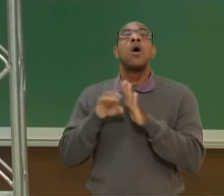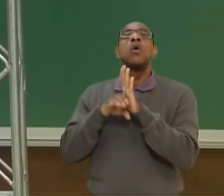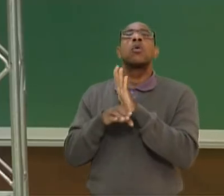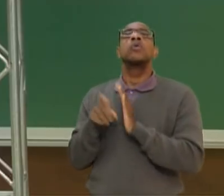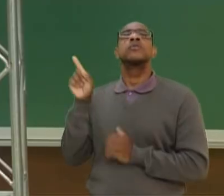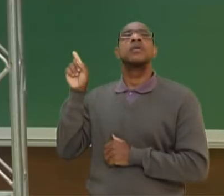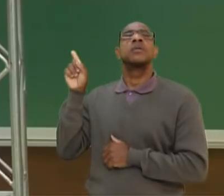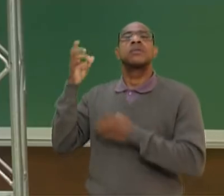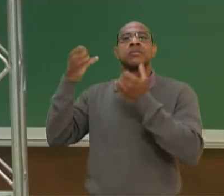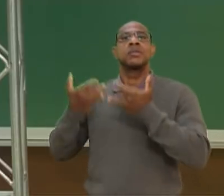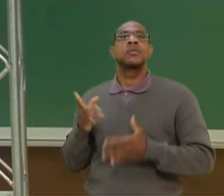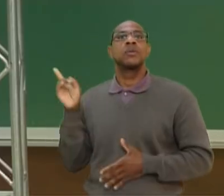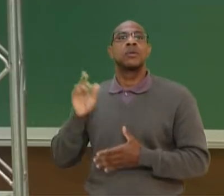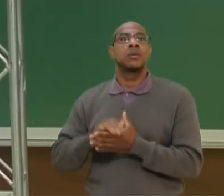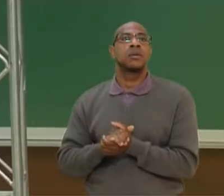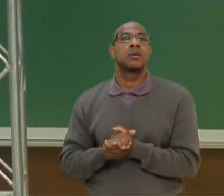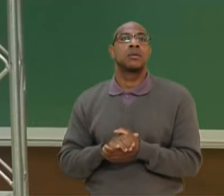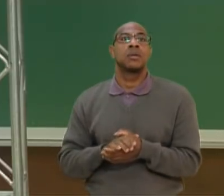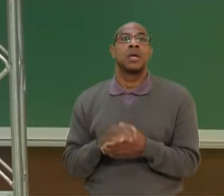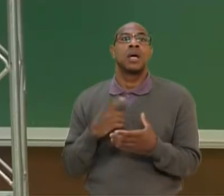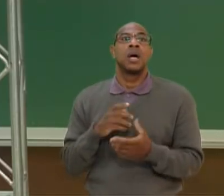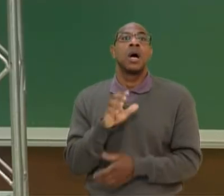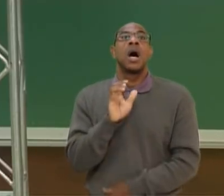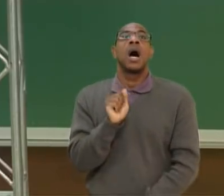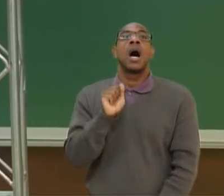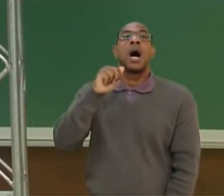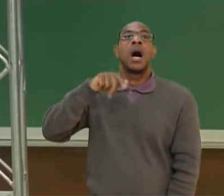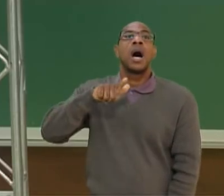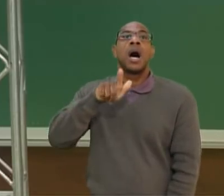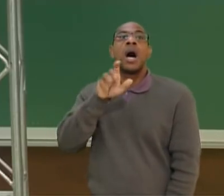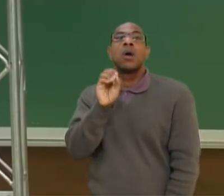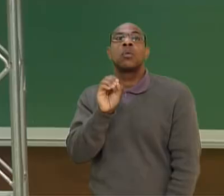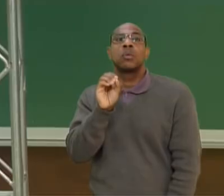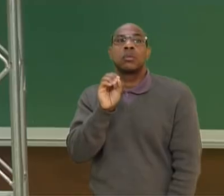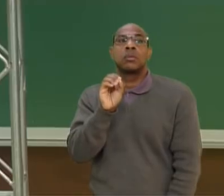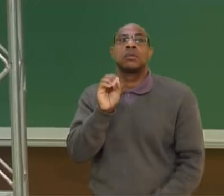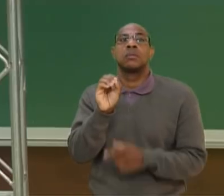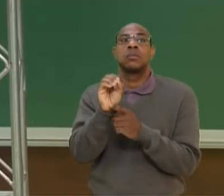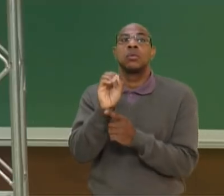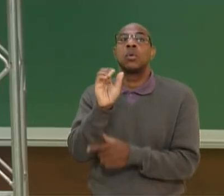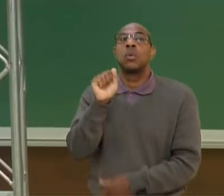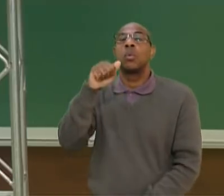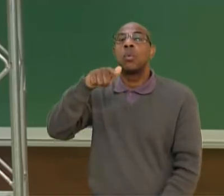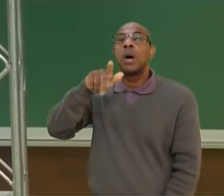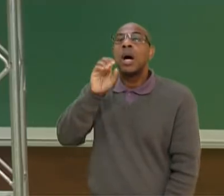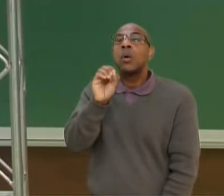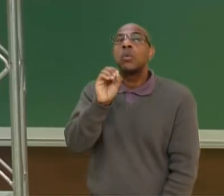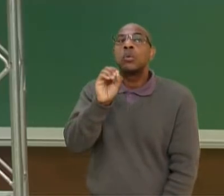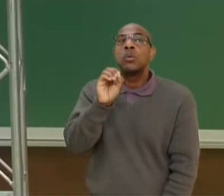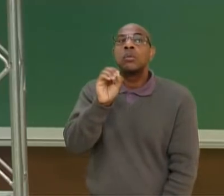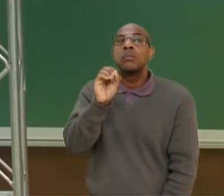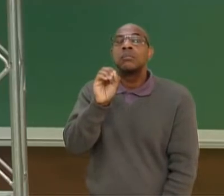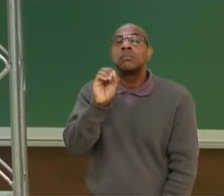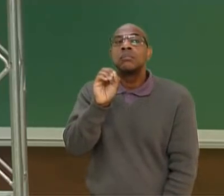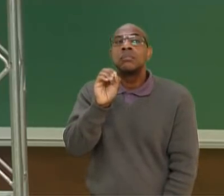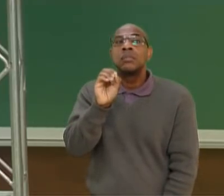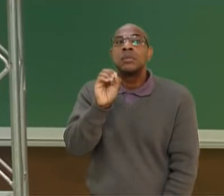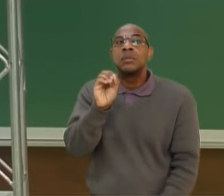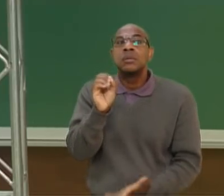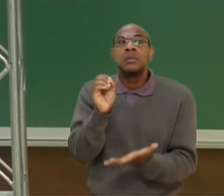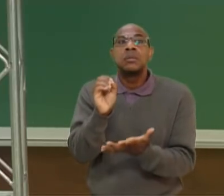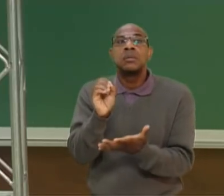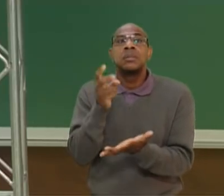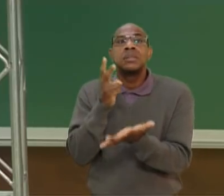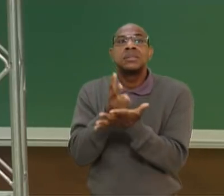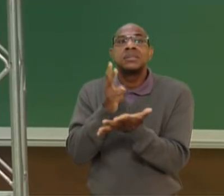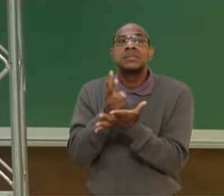A gente vai trabalhar o conceito aqui, descobrir qual é o ângulo que vai estar formado. Esse ângulo vai estar